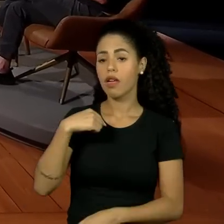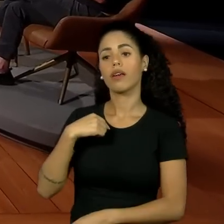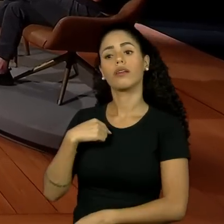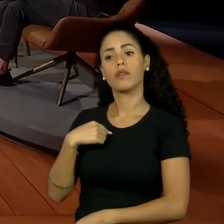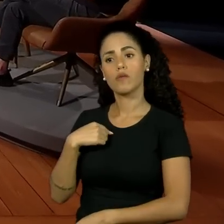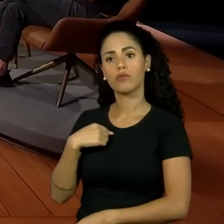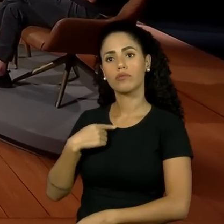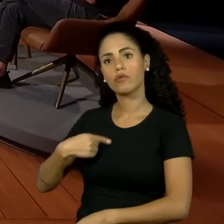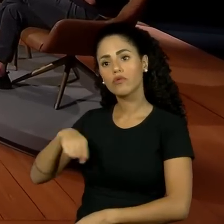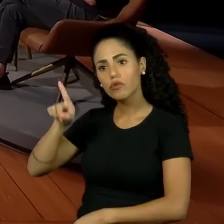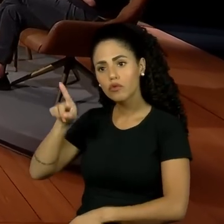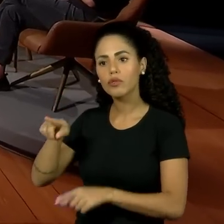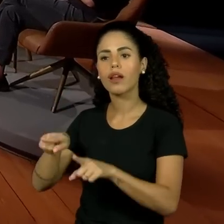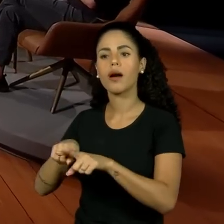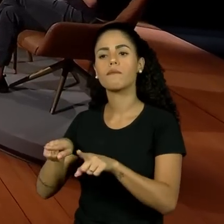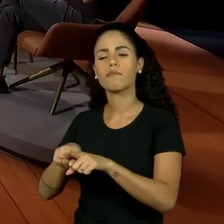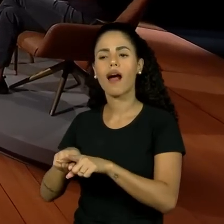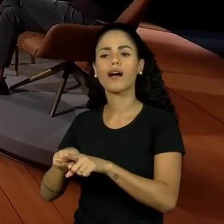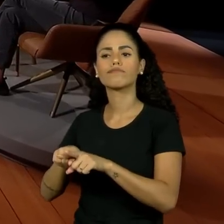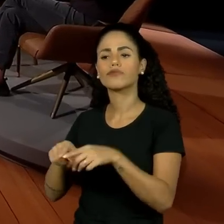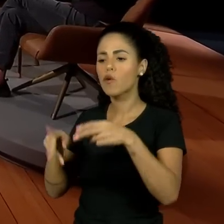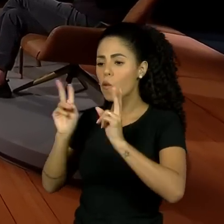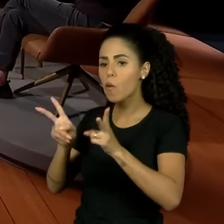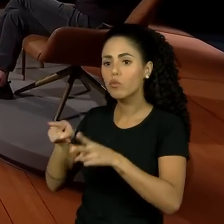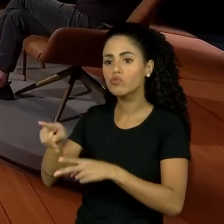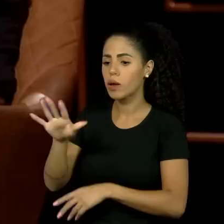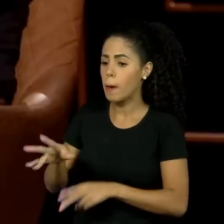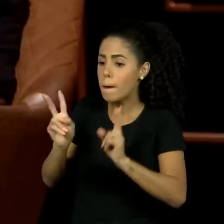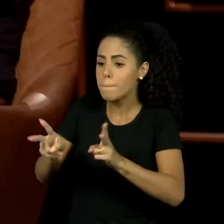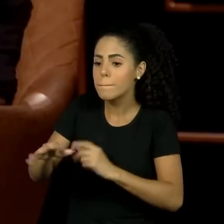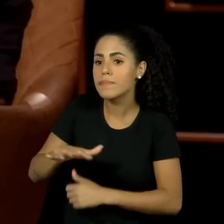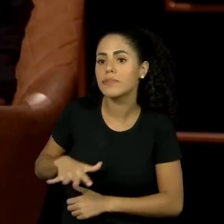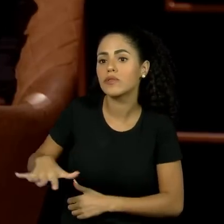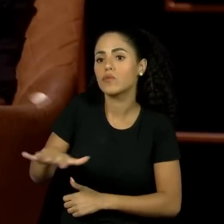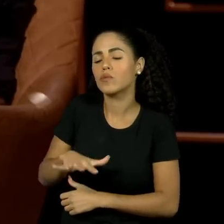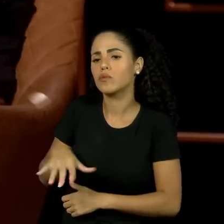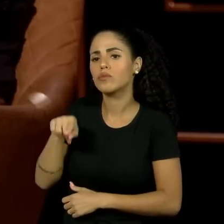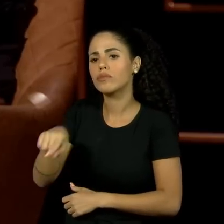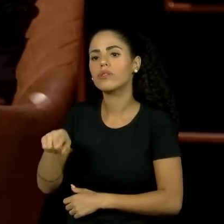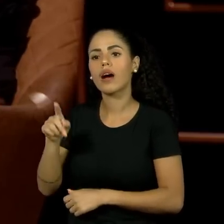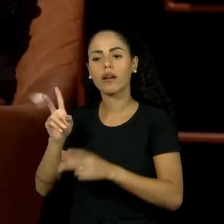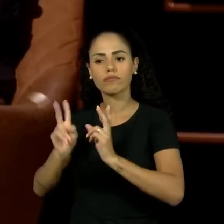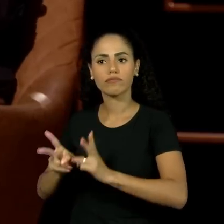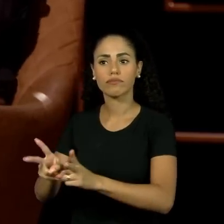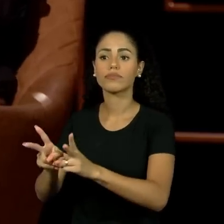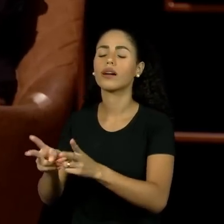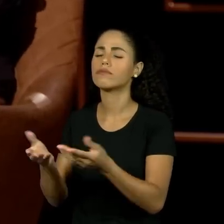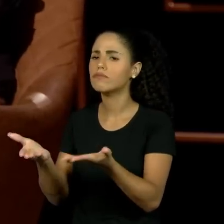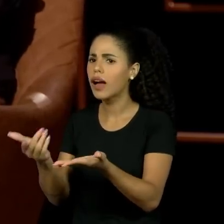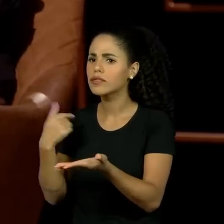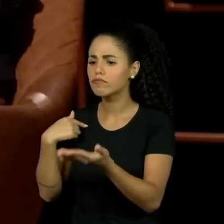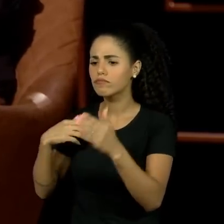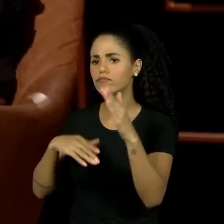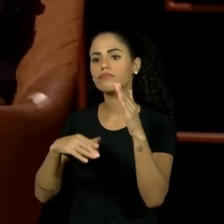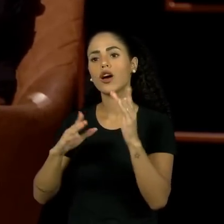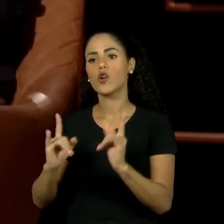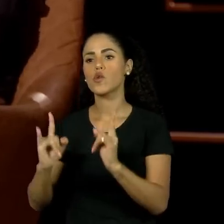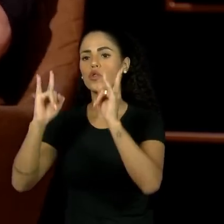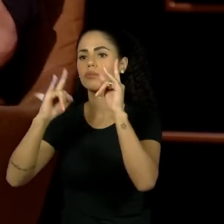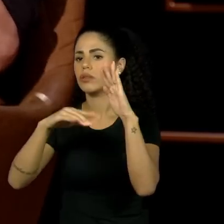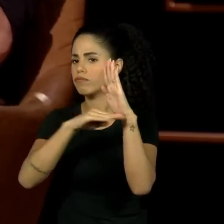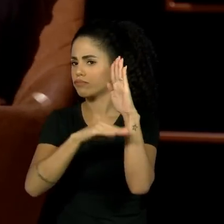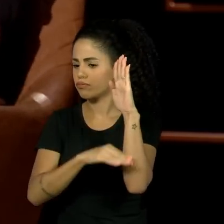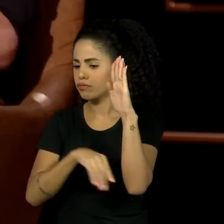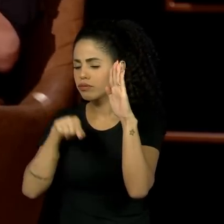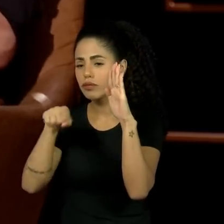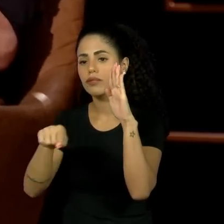para João Pessoa e fiquei lá na escola de teatro Piolim, hospedado,